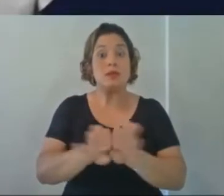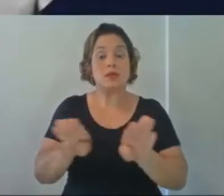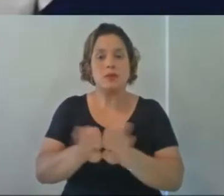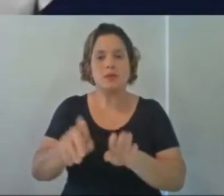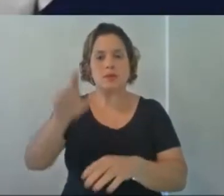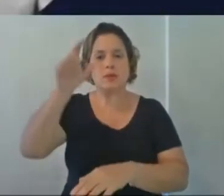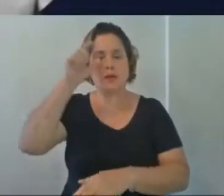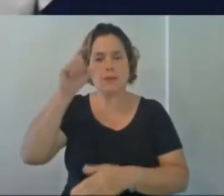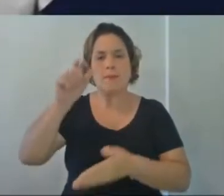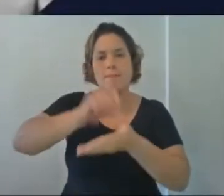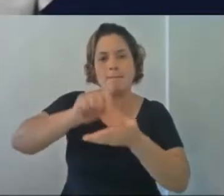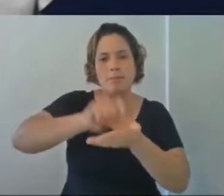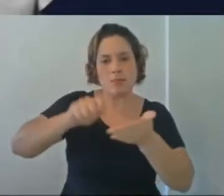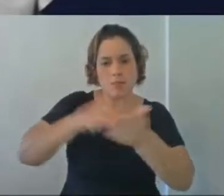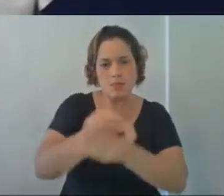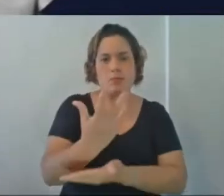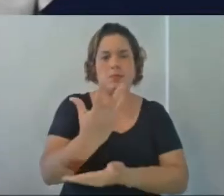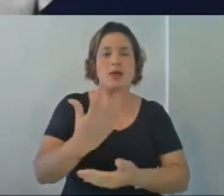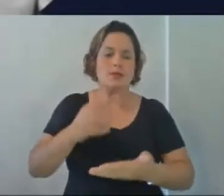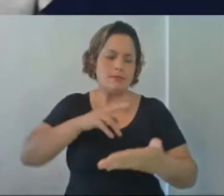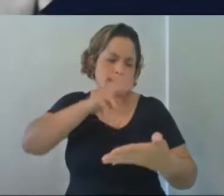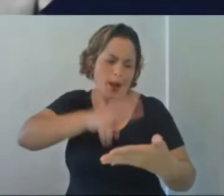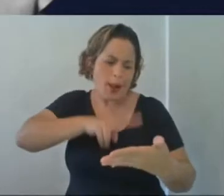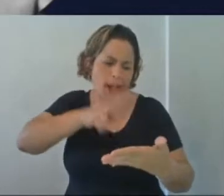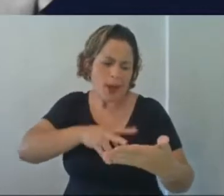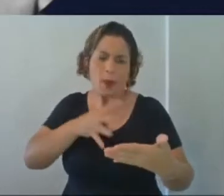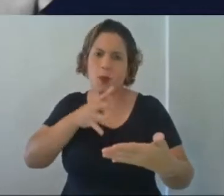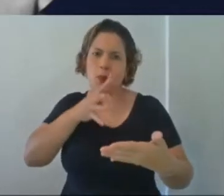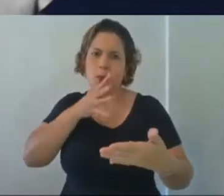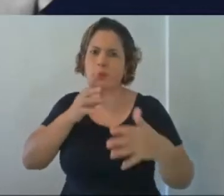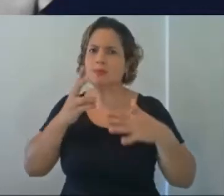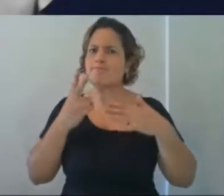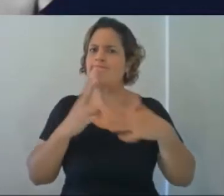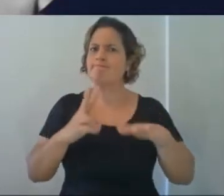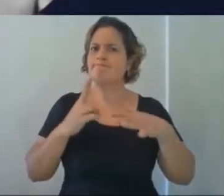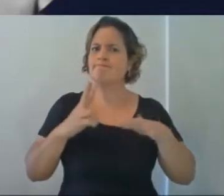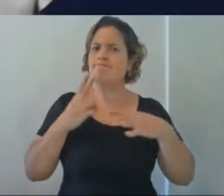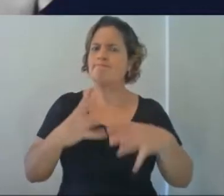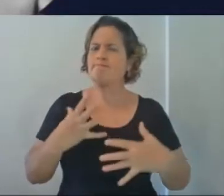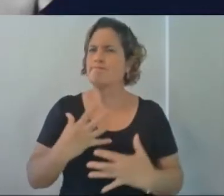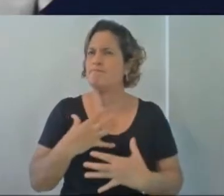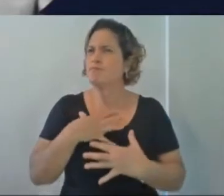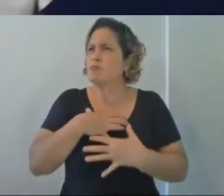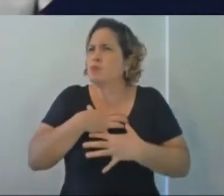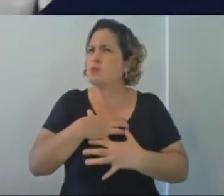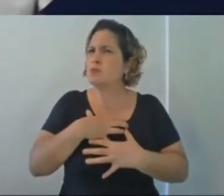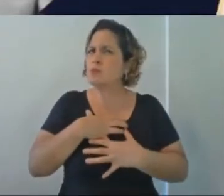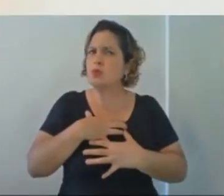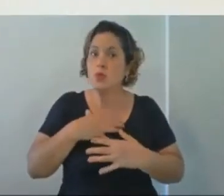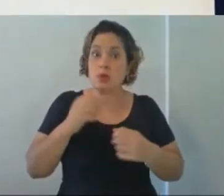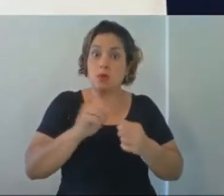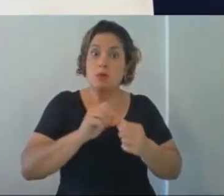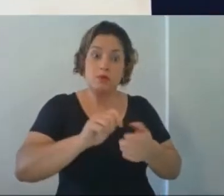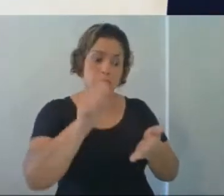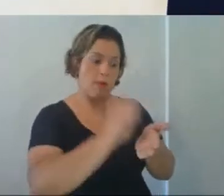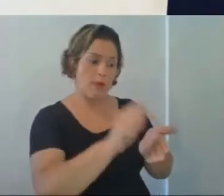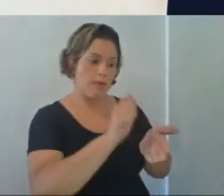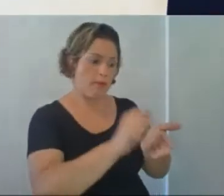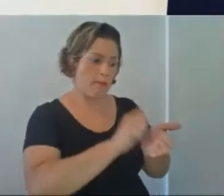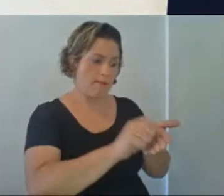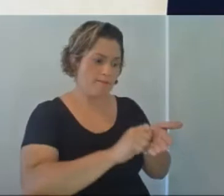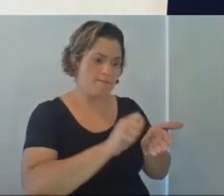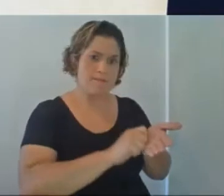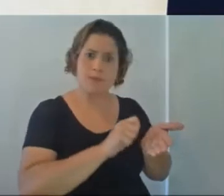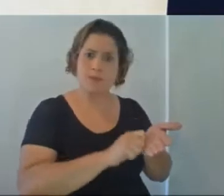Andrade vem a ler sobre essa entidade, vindo a se popularizar como um dos maiores